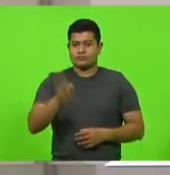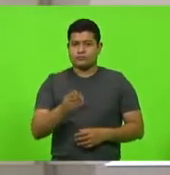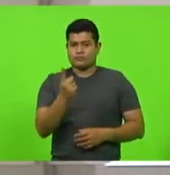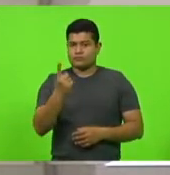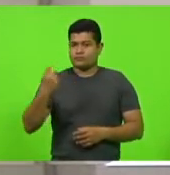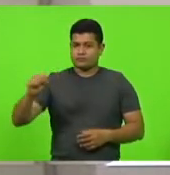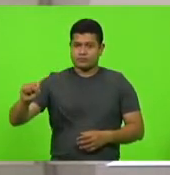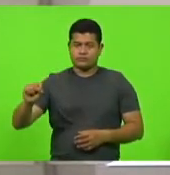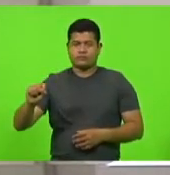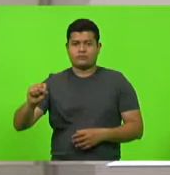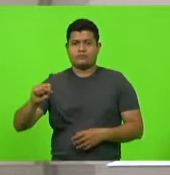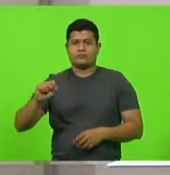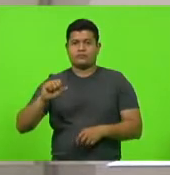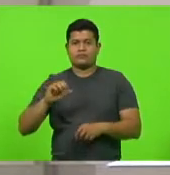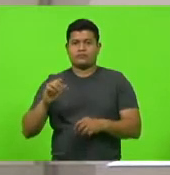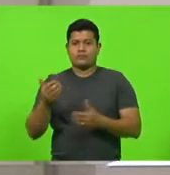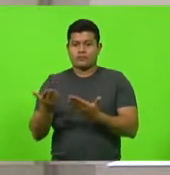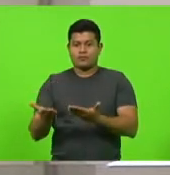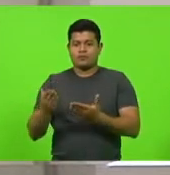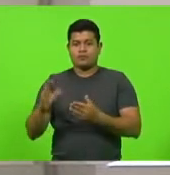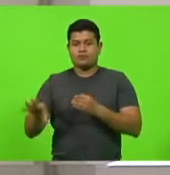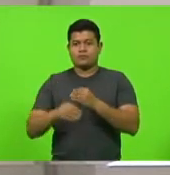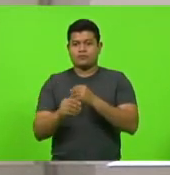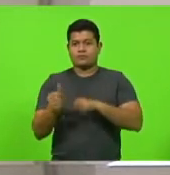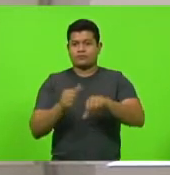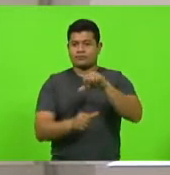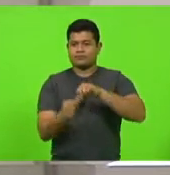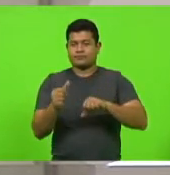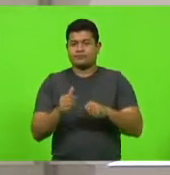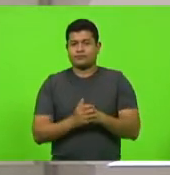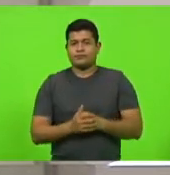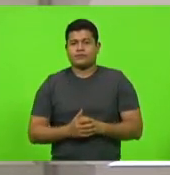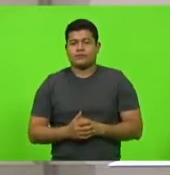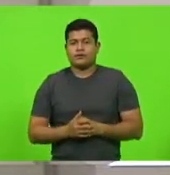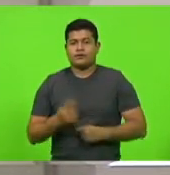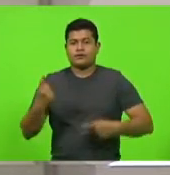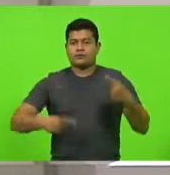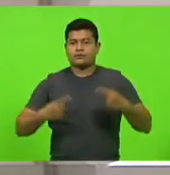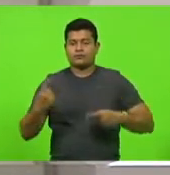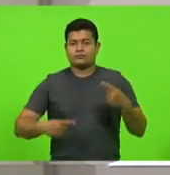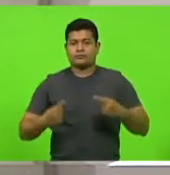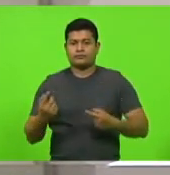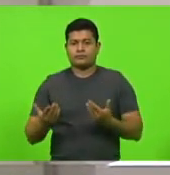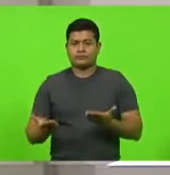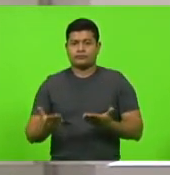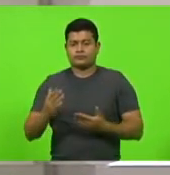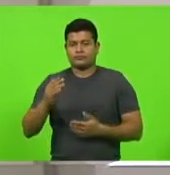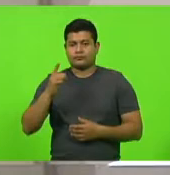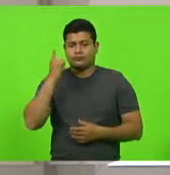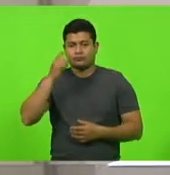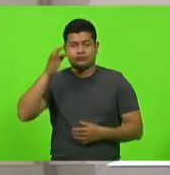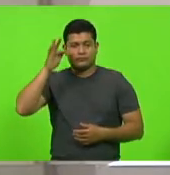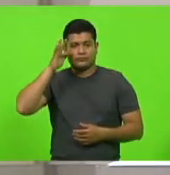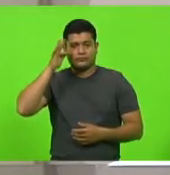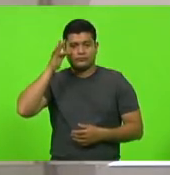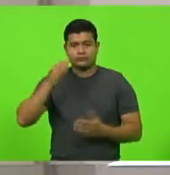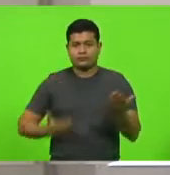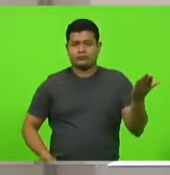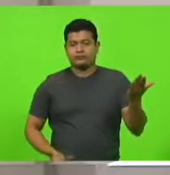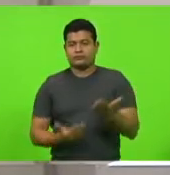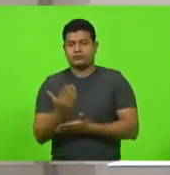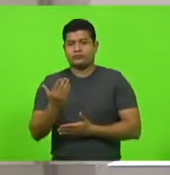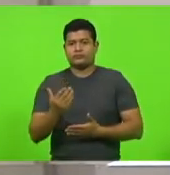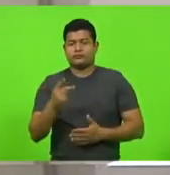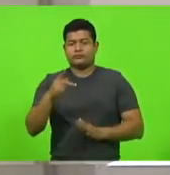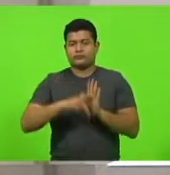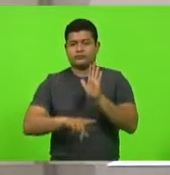81/2018, este com emenda modificativa. Após ser discutido pelo senhor deputado Fernando Krelling, foi aprovado em turno único o projeto